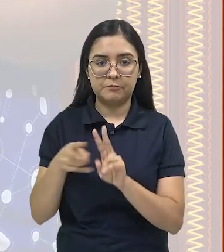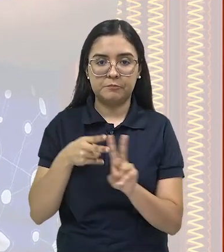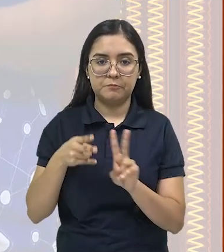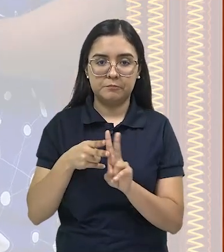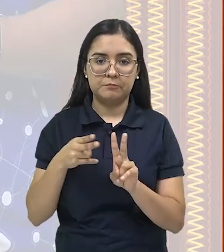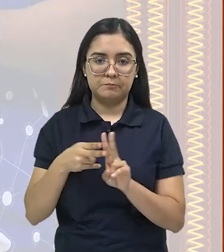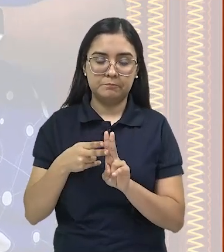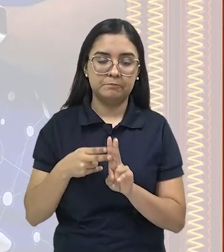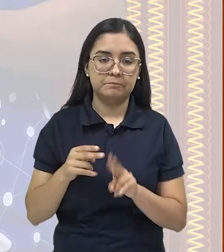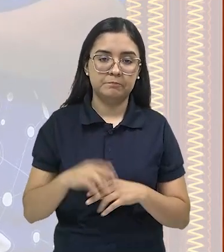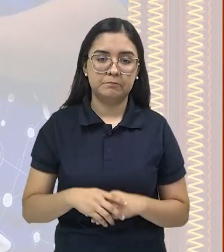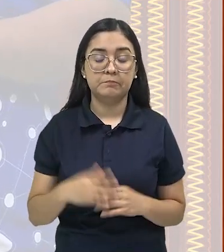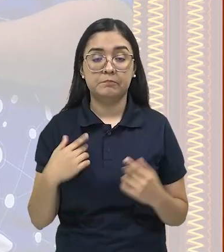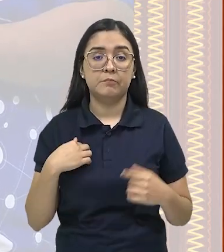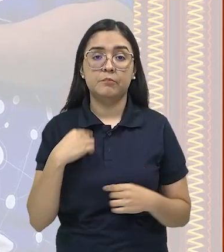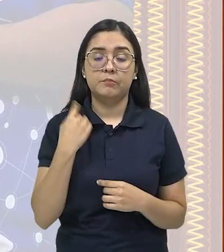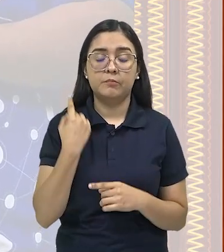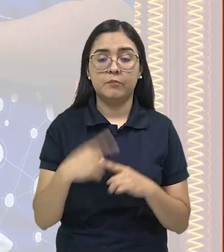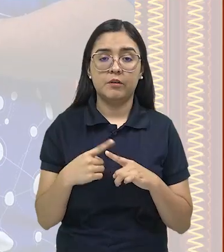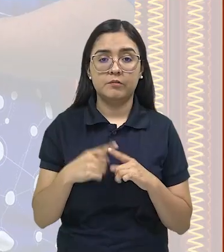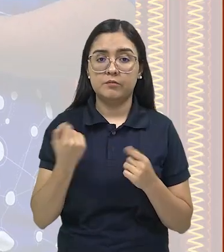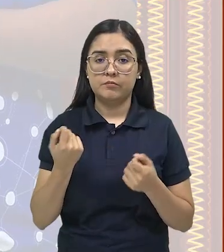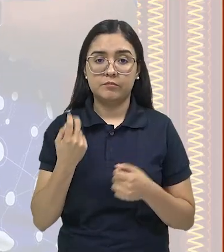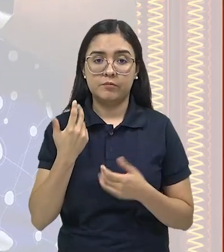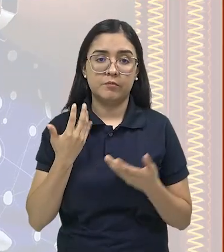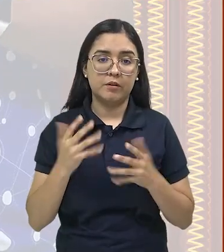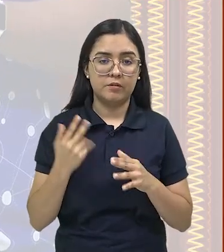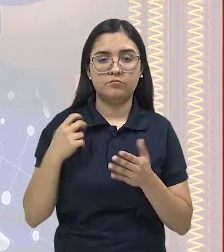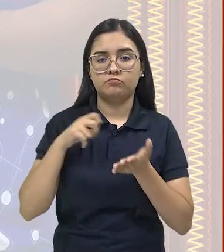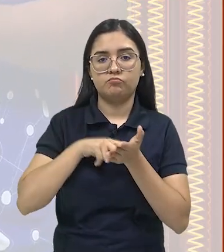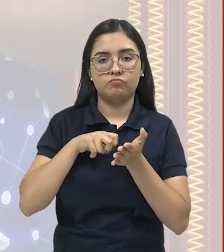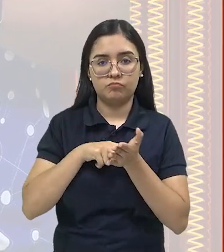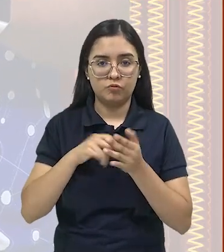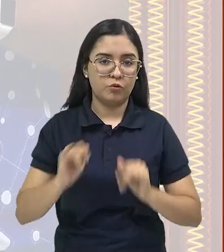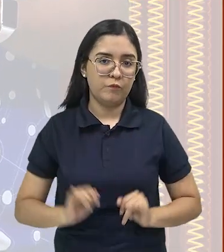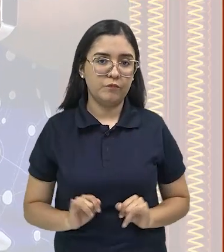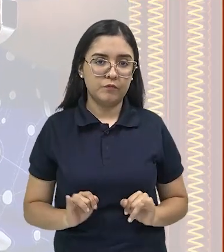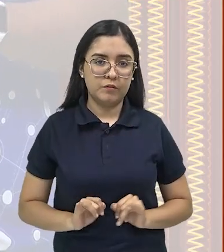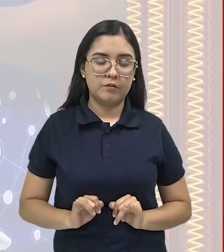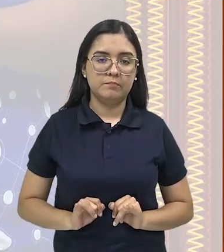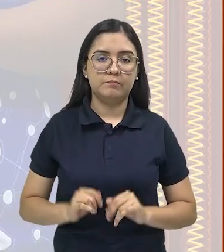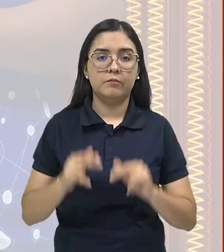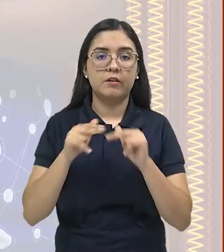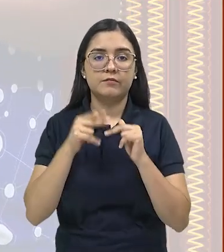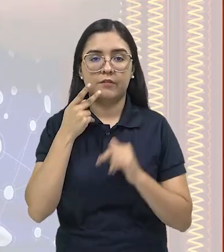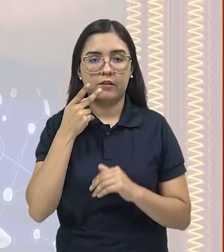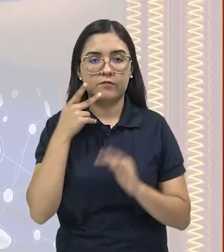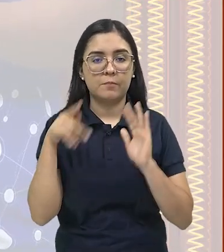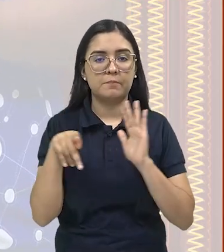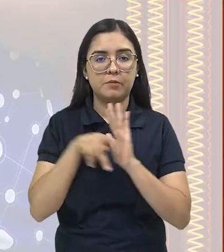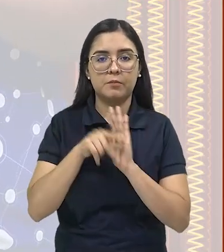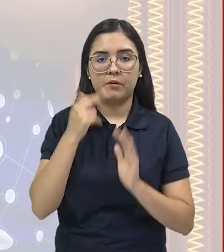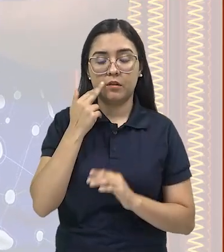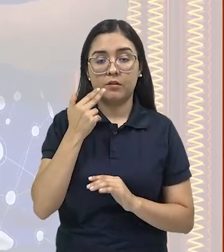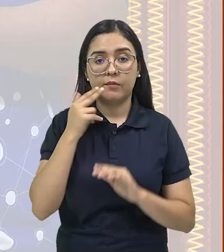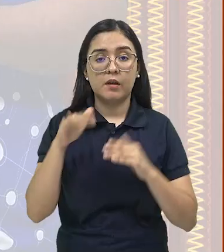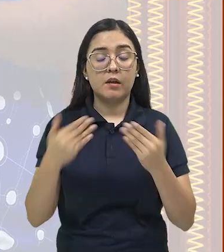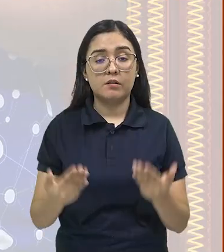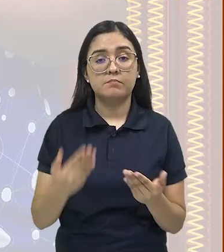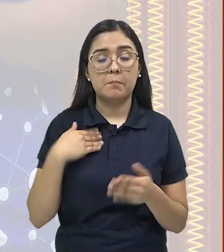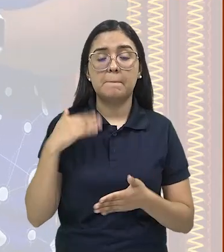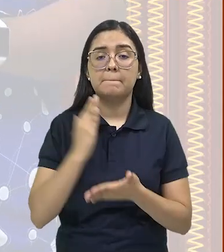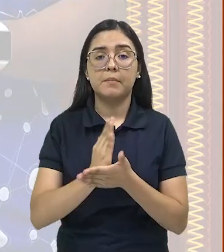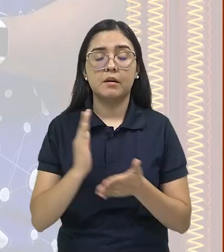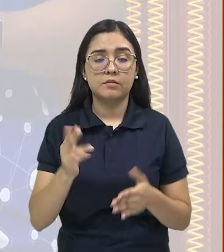ser castigado por falar a sua própria língua. E nesse momento aí que as pessoas vão deixando de falar, elas vão esquecendo, vai se